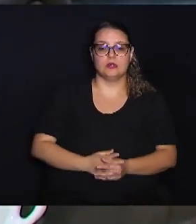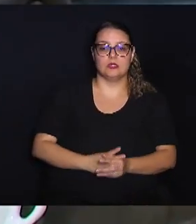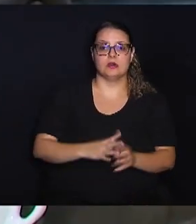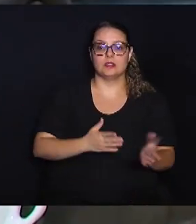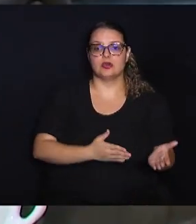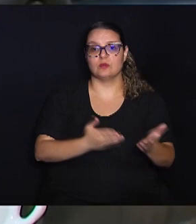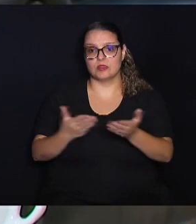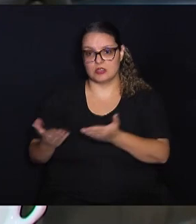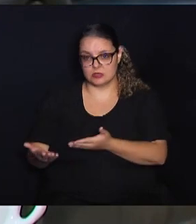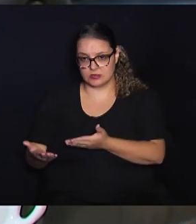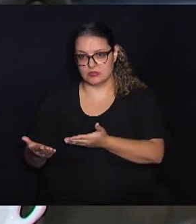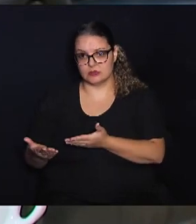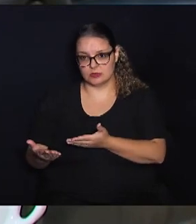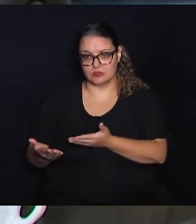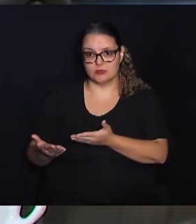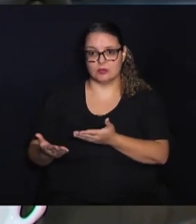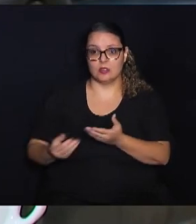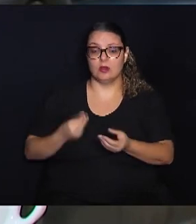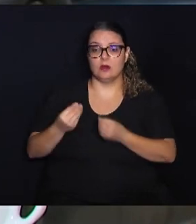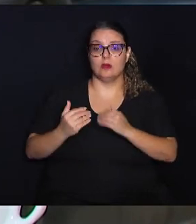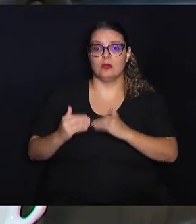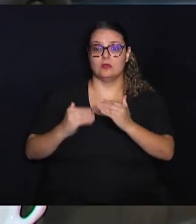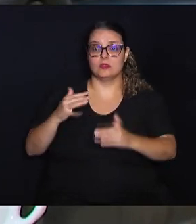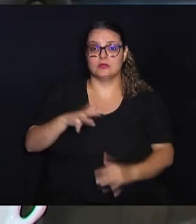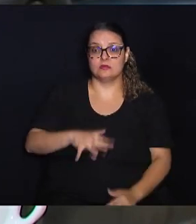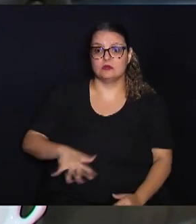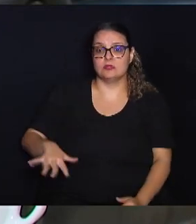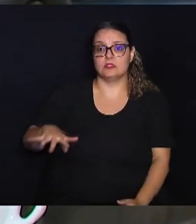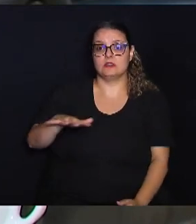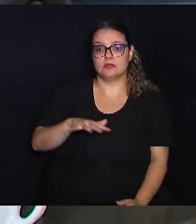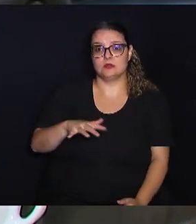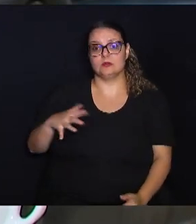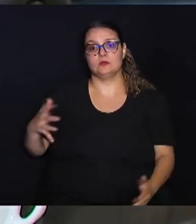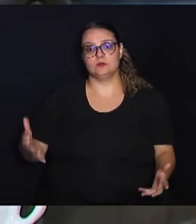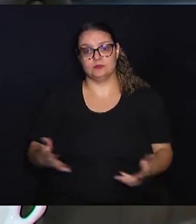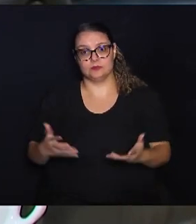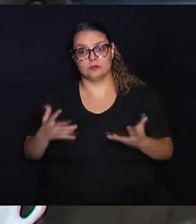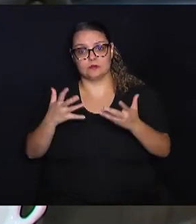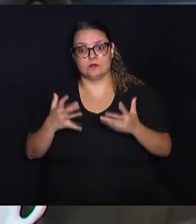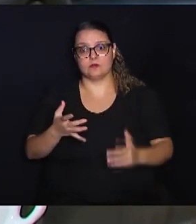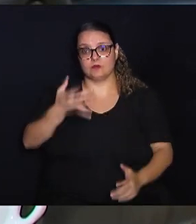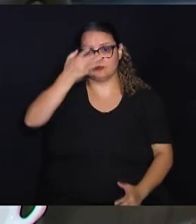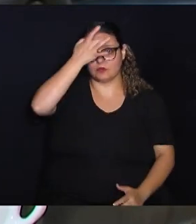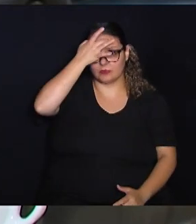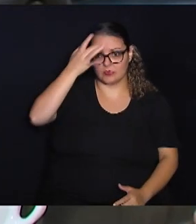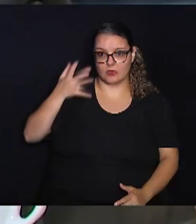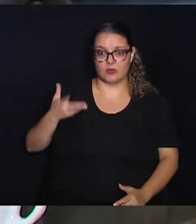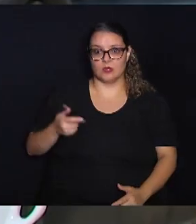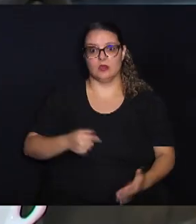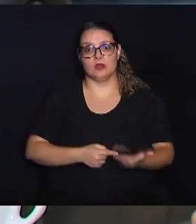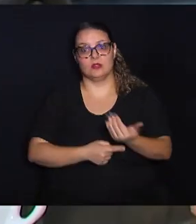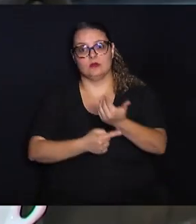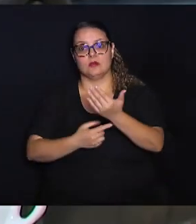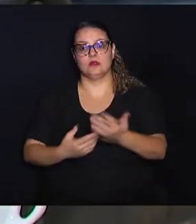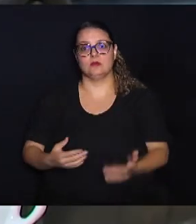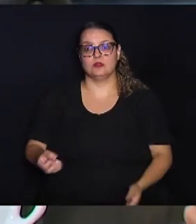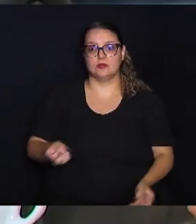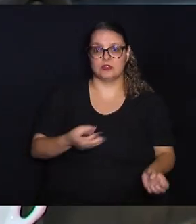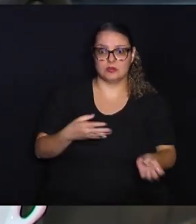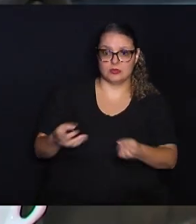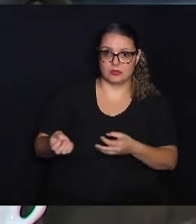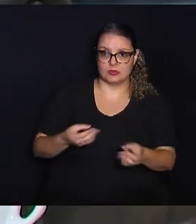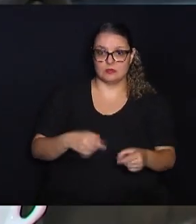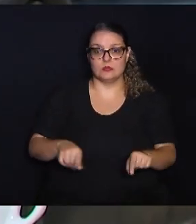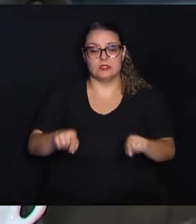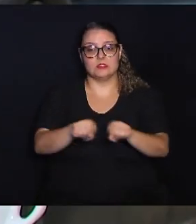uma proposta de como desenvolver aquela área, estimulando a vocação tecnológica de inovação,